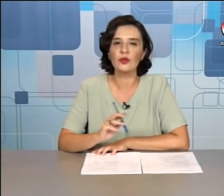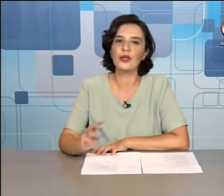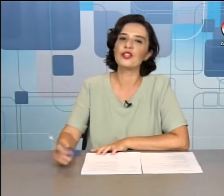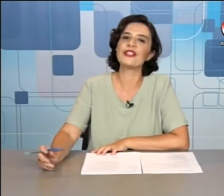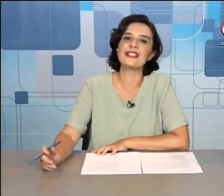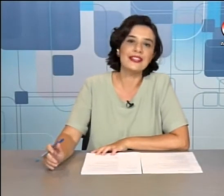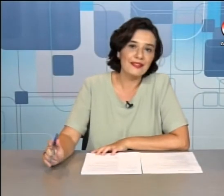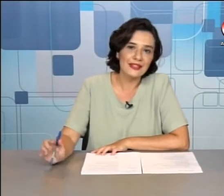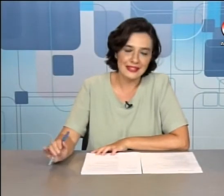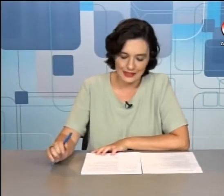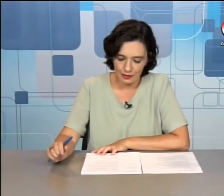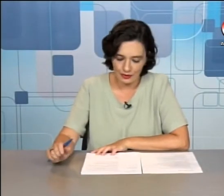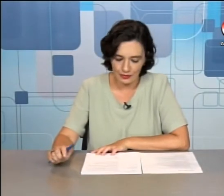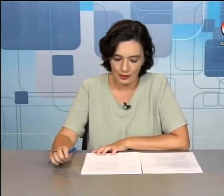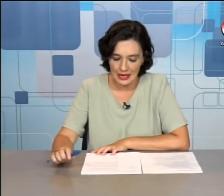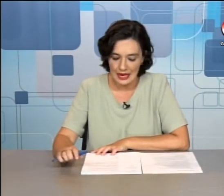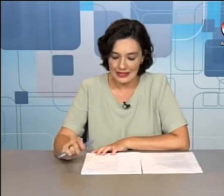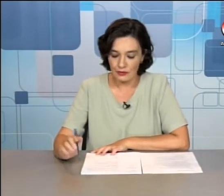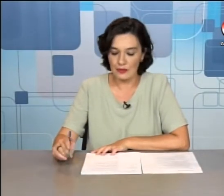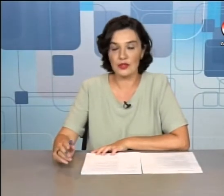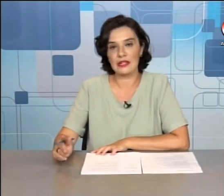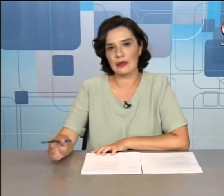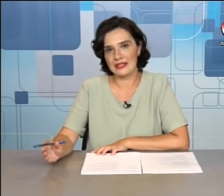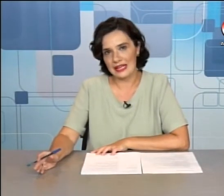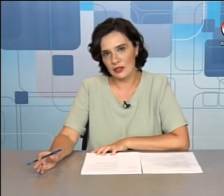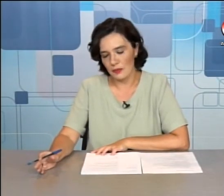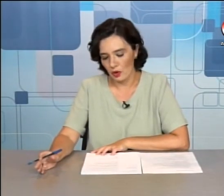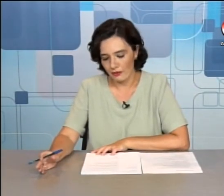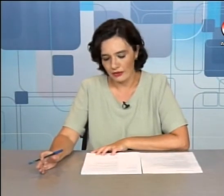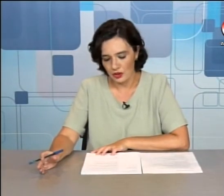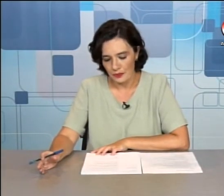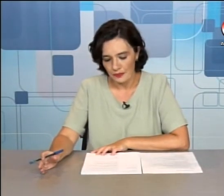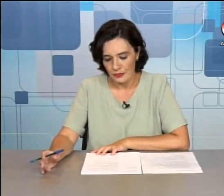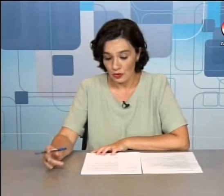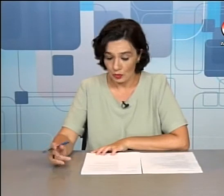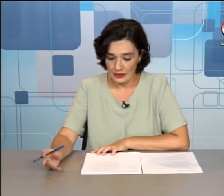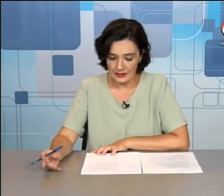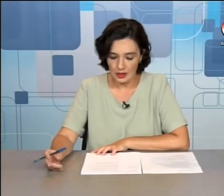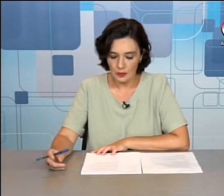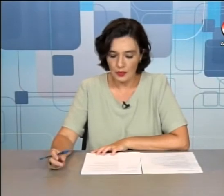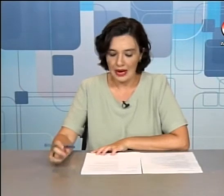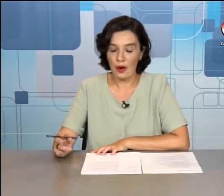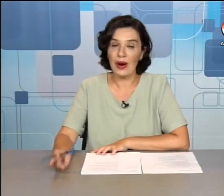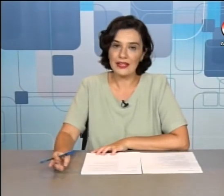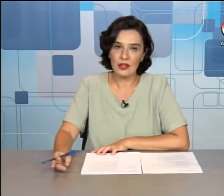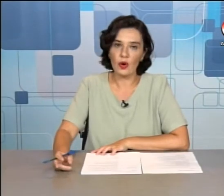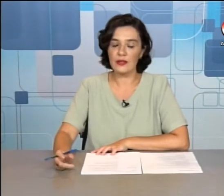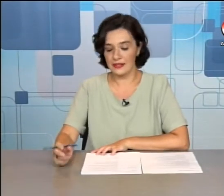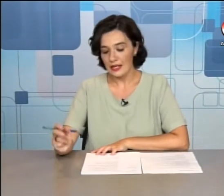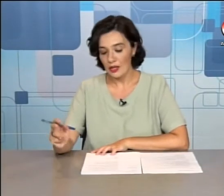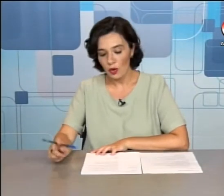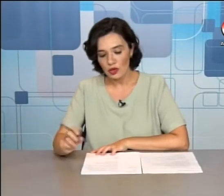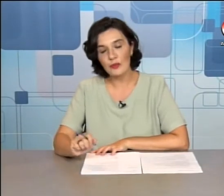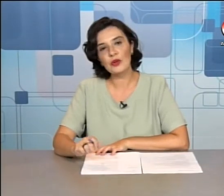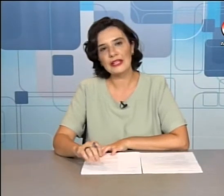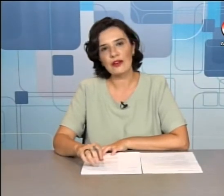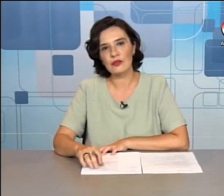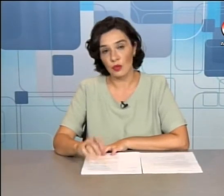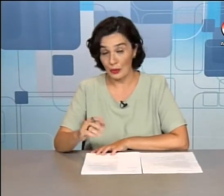óssea durante as entrevistas ao vivo. As informações atualizadas sobre Covid no município, a 4ª dose e